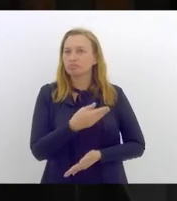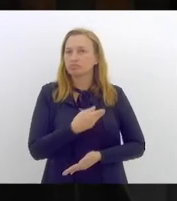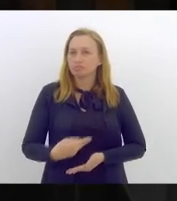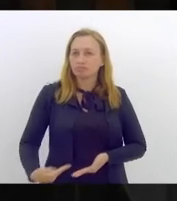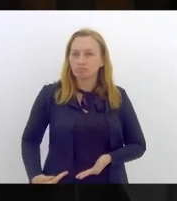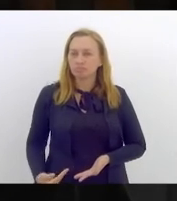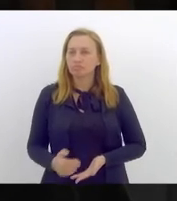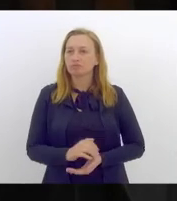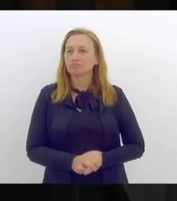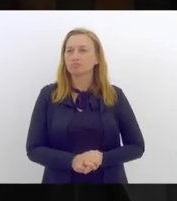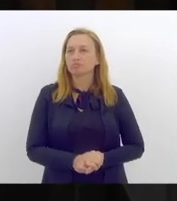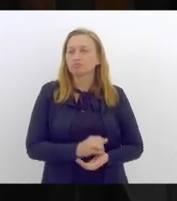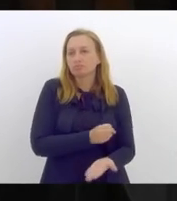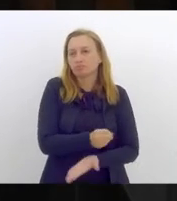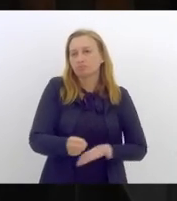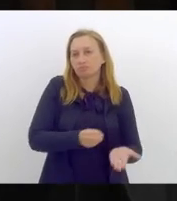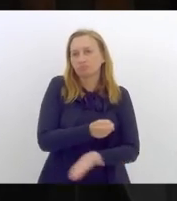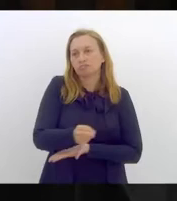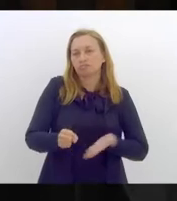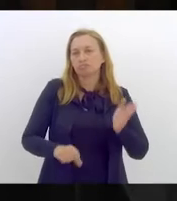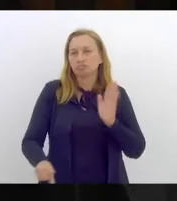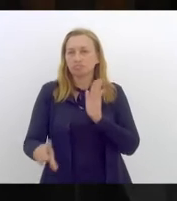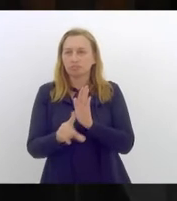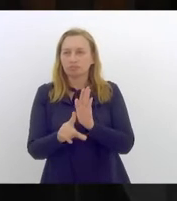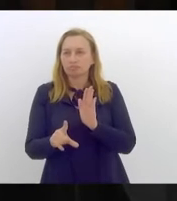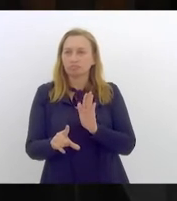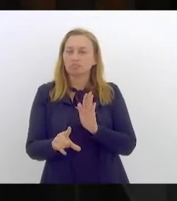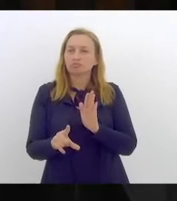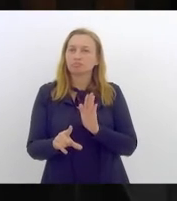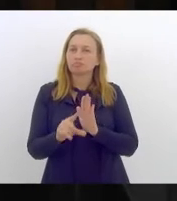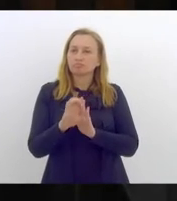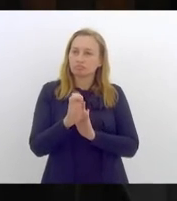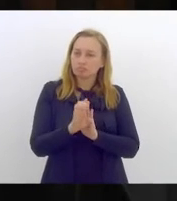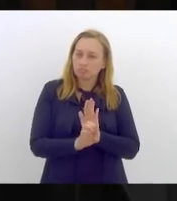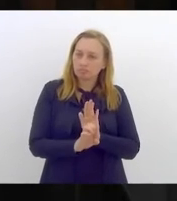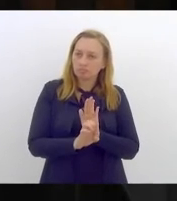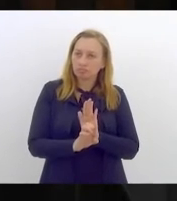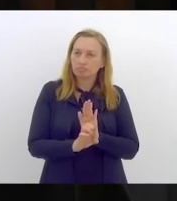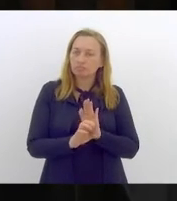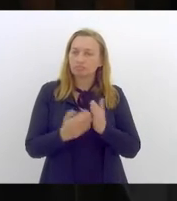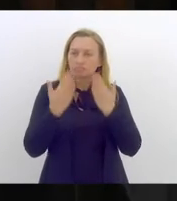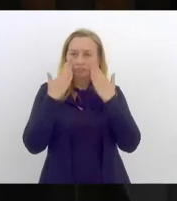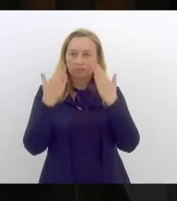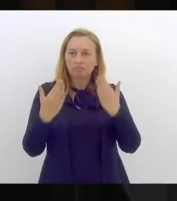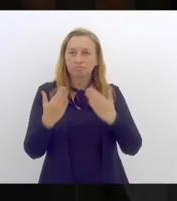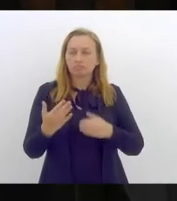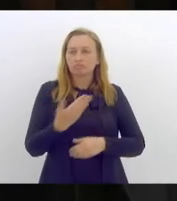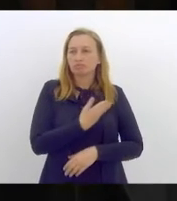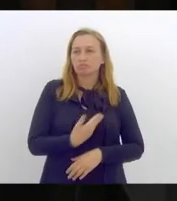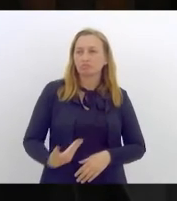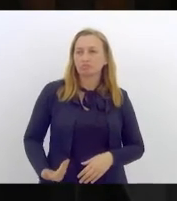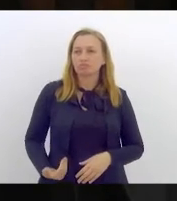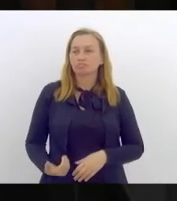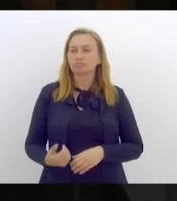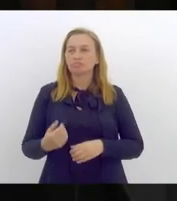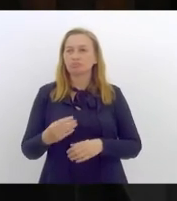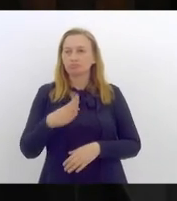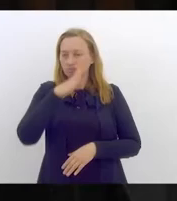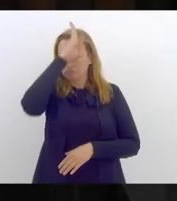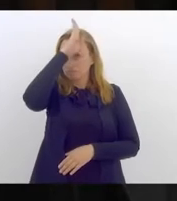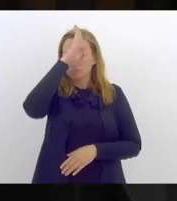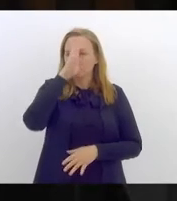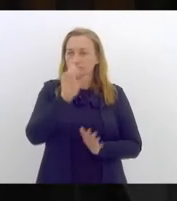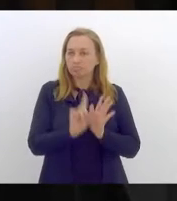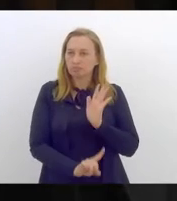governador com base na lei, na emenda constitucional apresentada no governo Bolsonaro, que reduz o